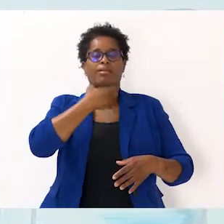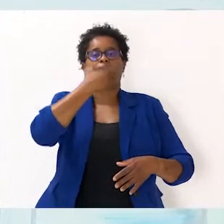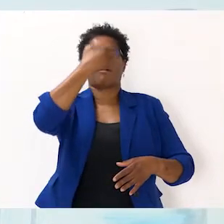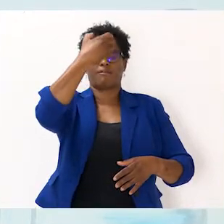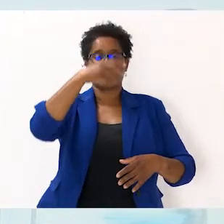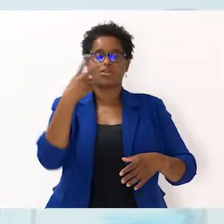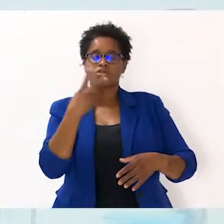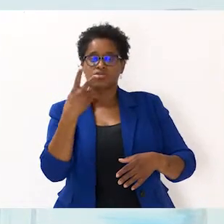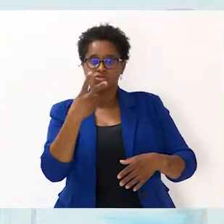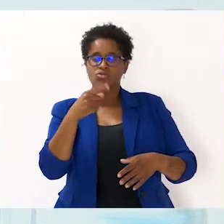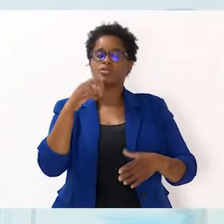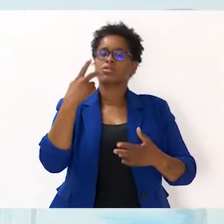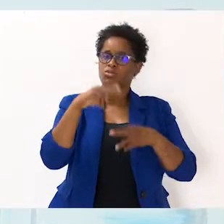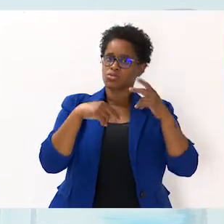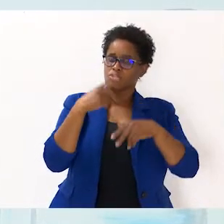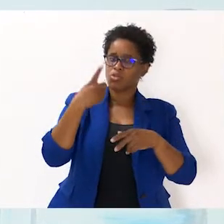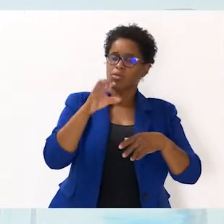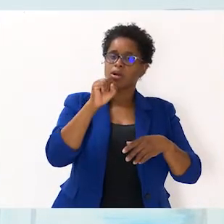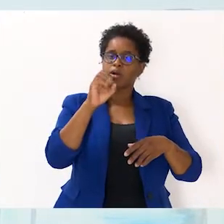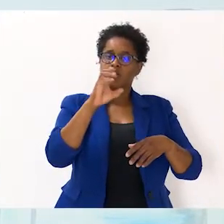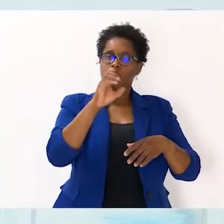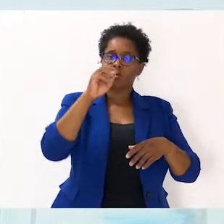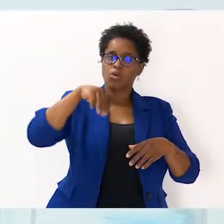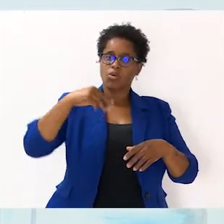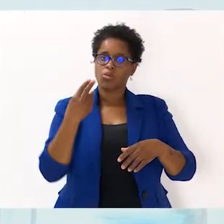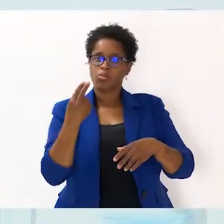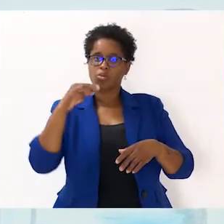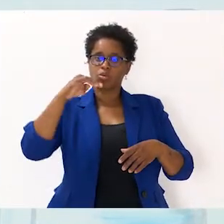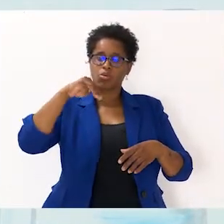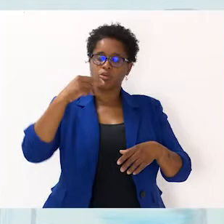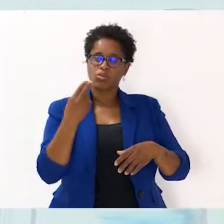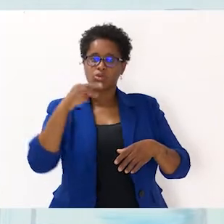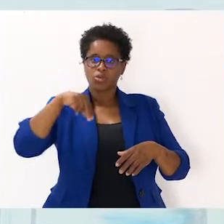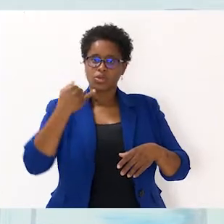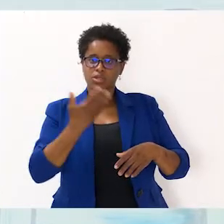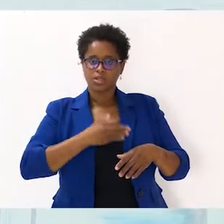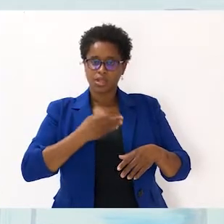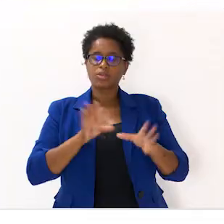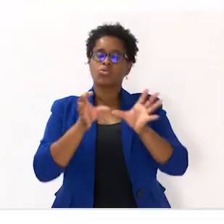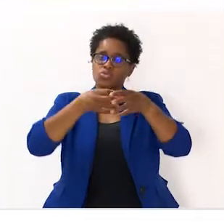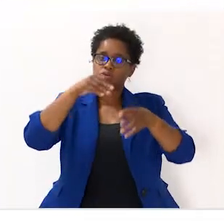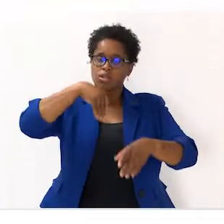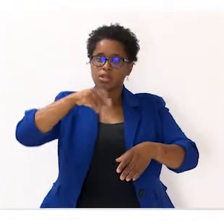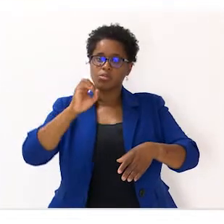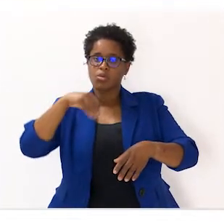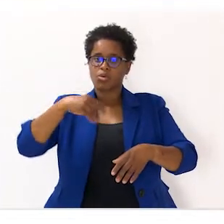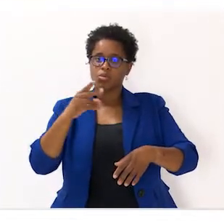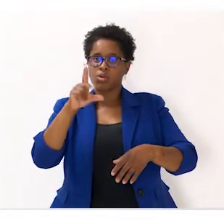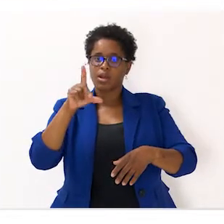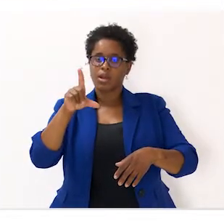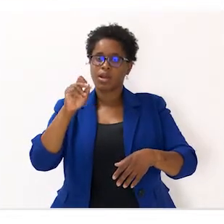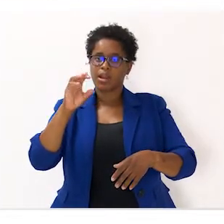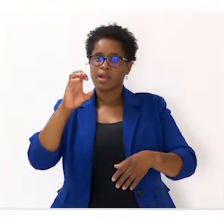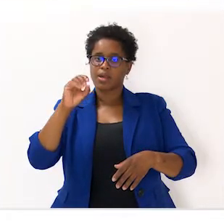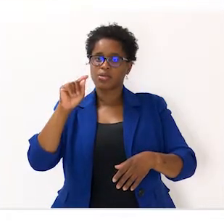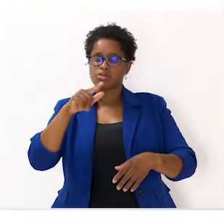populações vão formar uma comunidade, lembram-se da definição, não é? Comunidade, conjuntos de populações. E a figura 2?